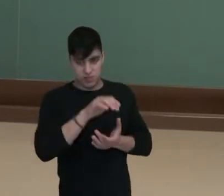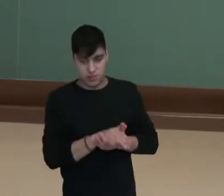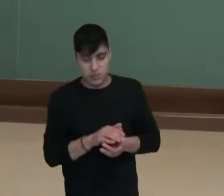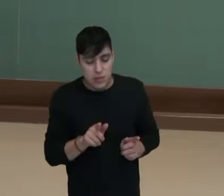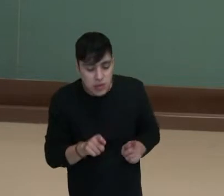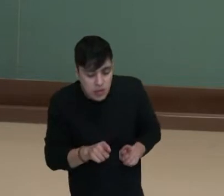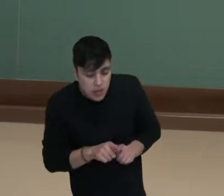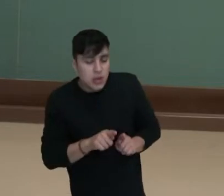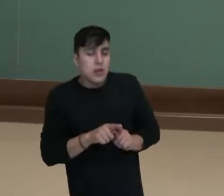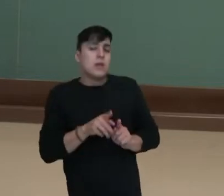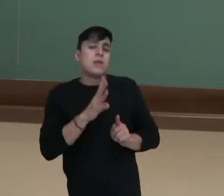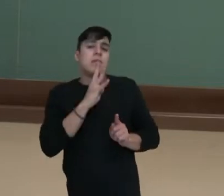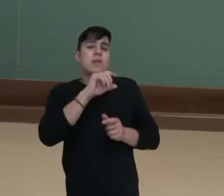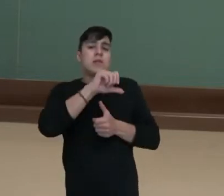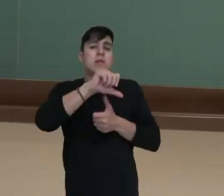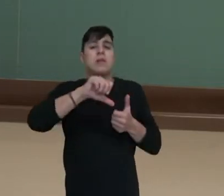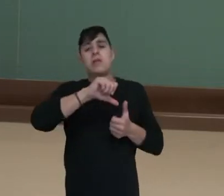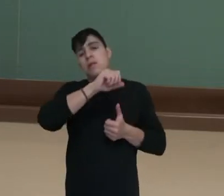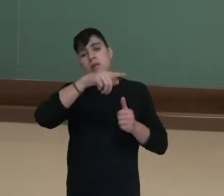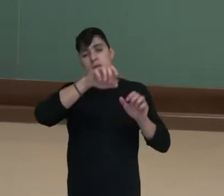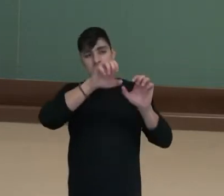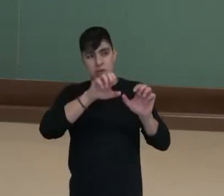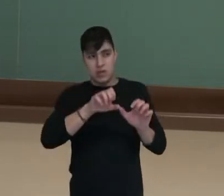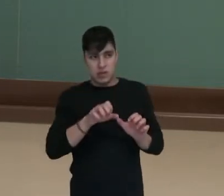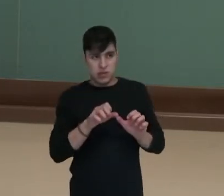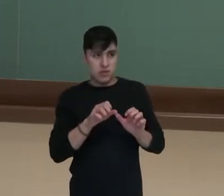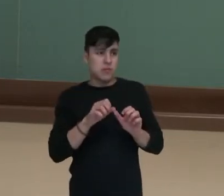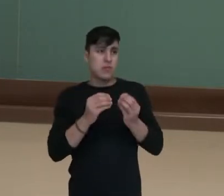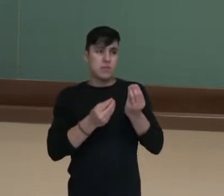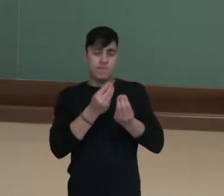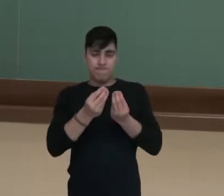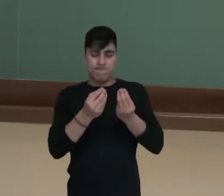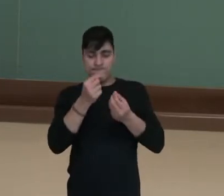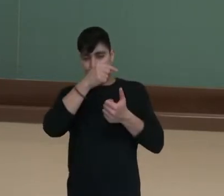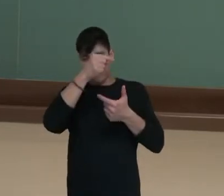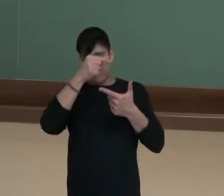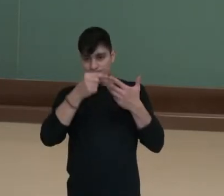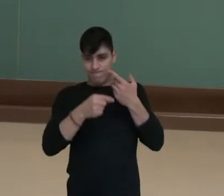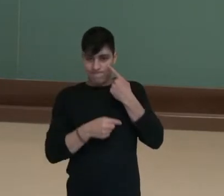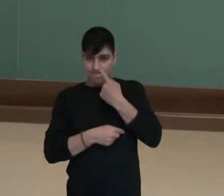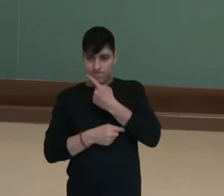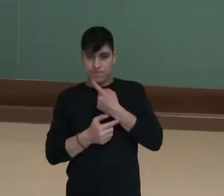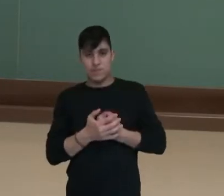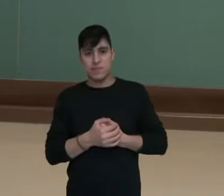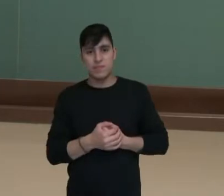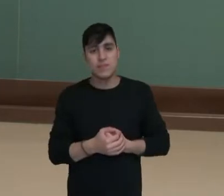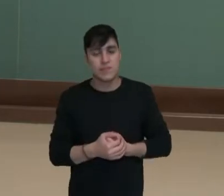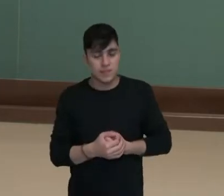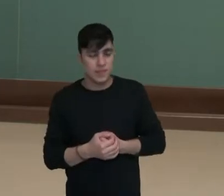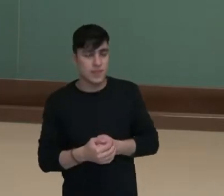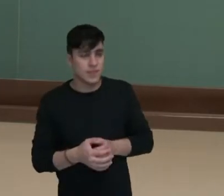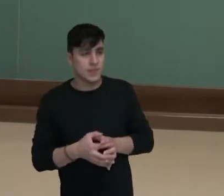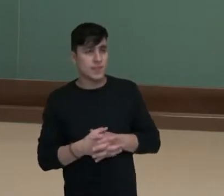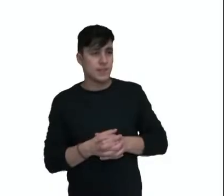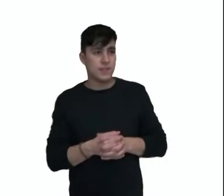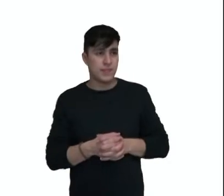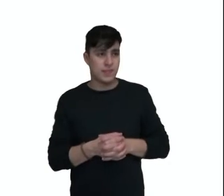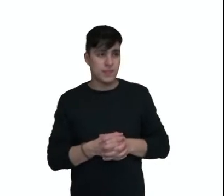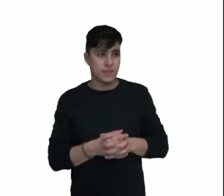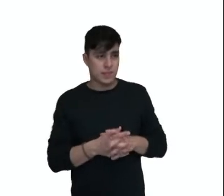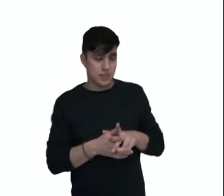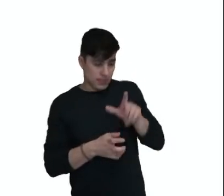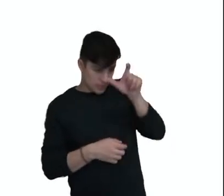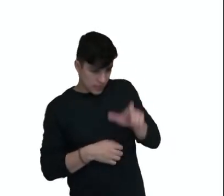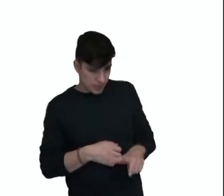alterações cromossômicas estruturais, deleção, duplicação, inversão e translocação. Então, olha, a garota da